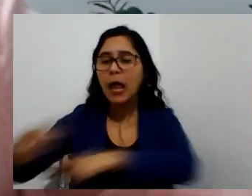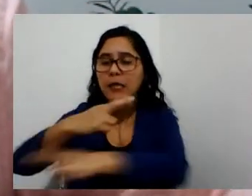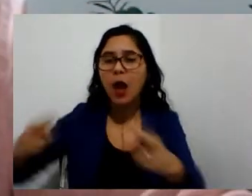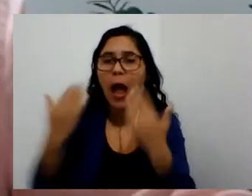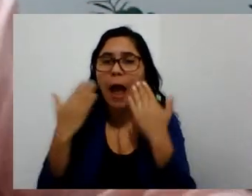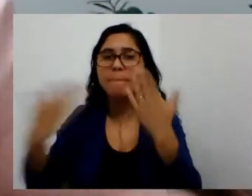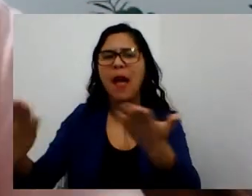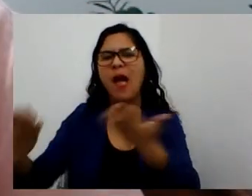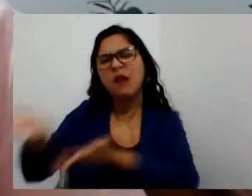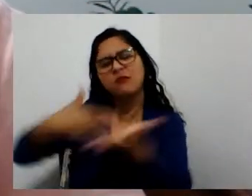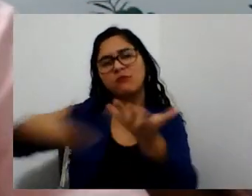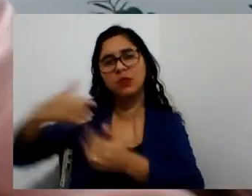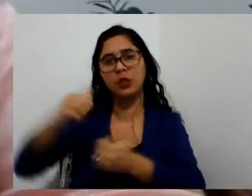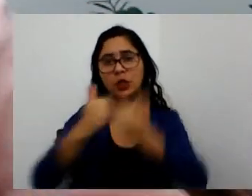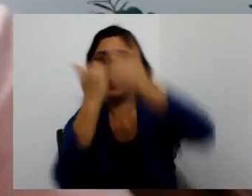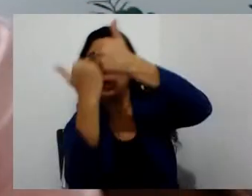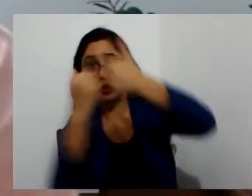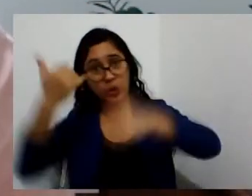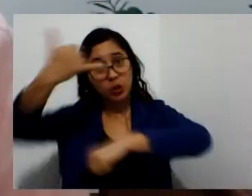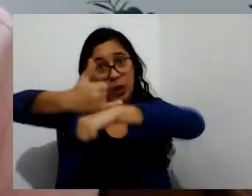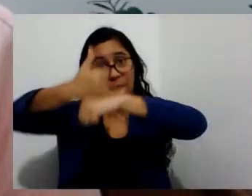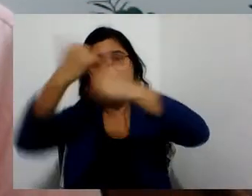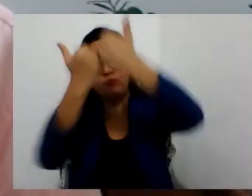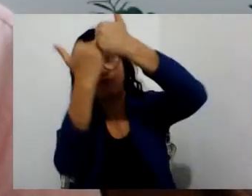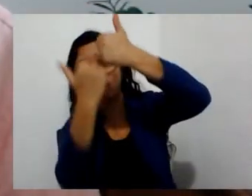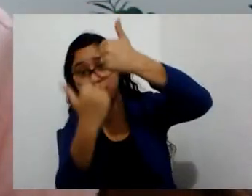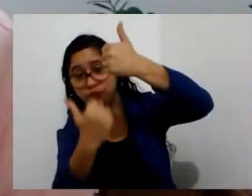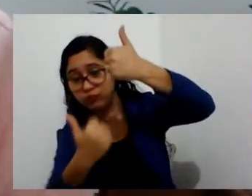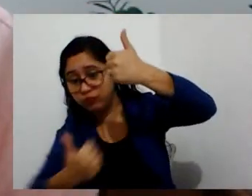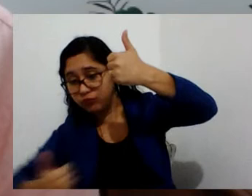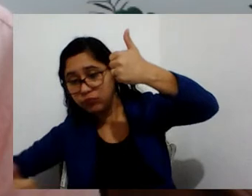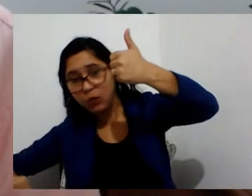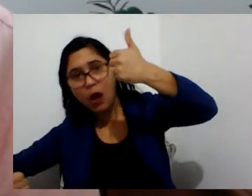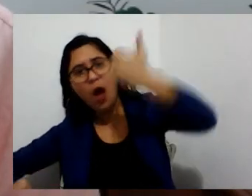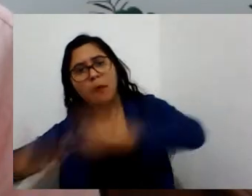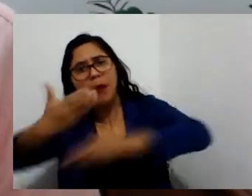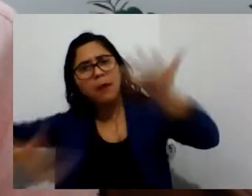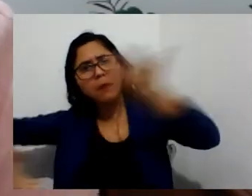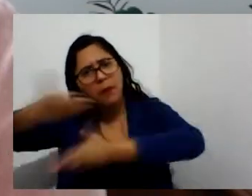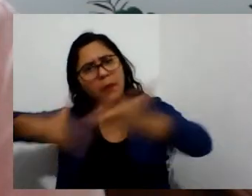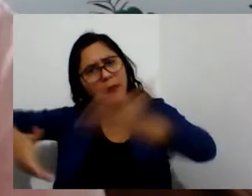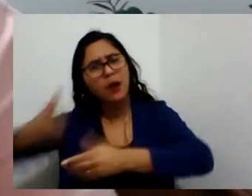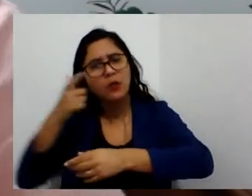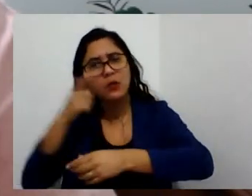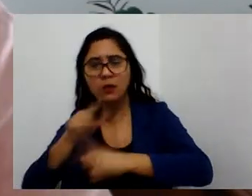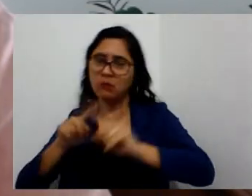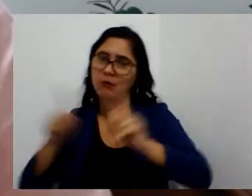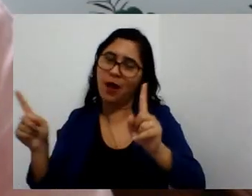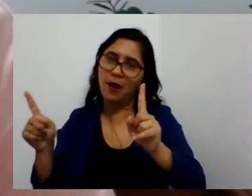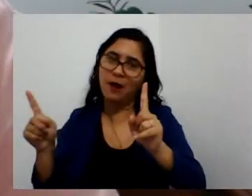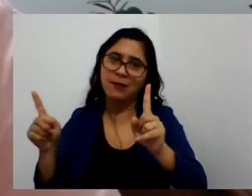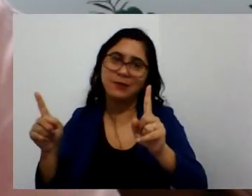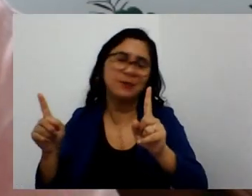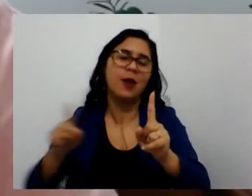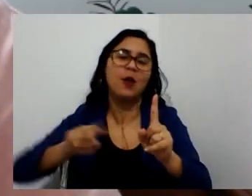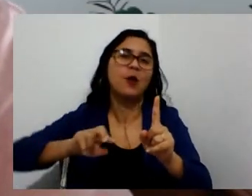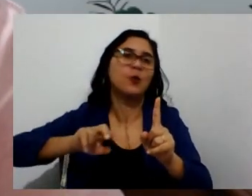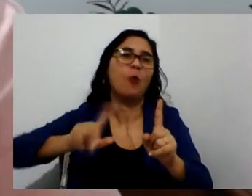chefia superior da unidade até as outras chefias, tiveram muito sucesso. Mas isso, é claro, não é algo que